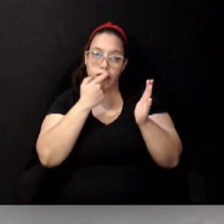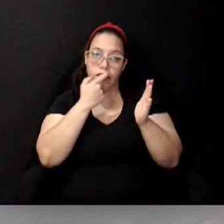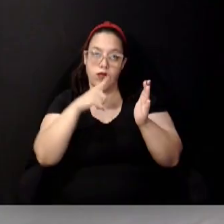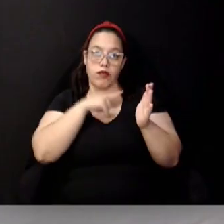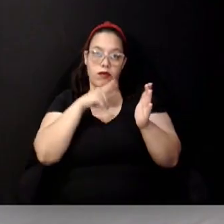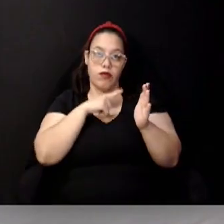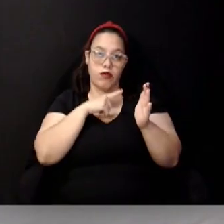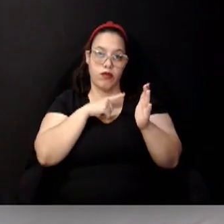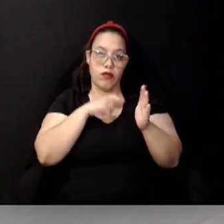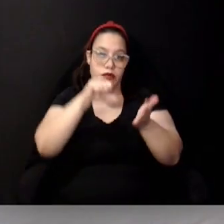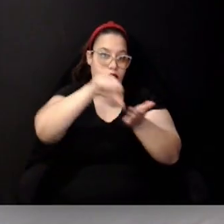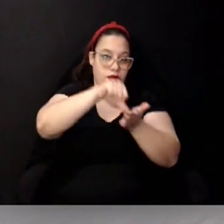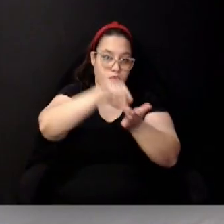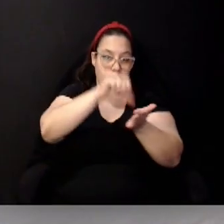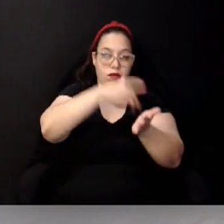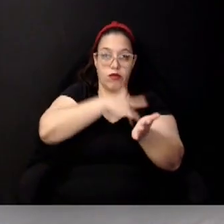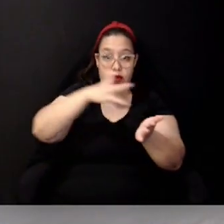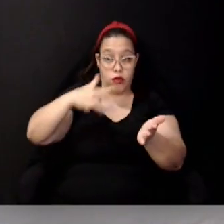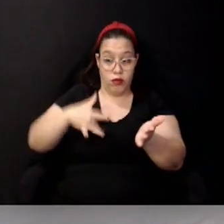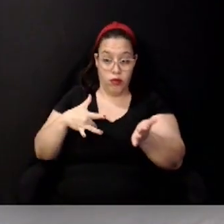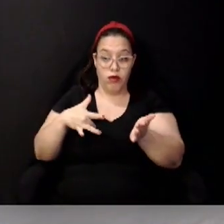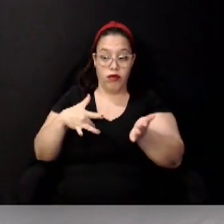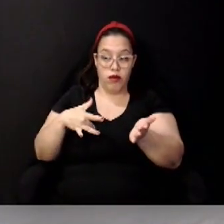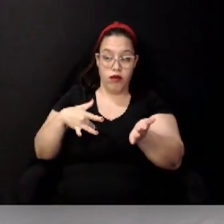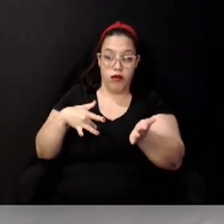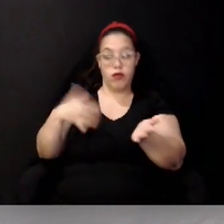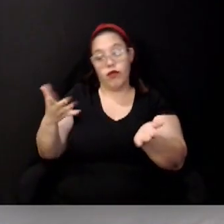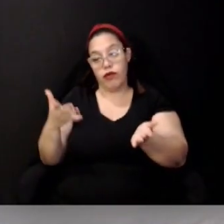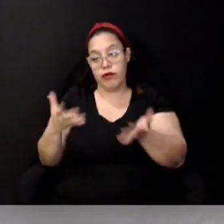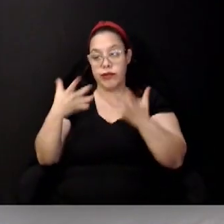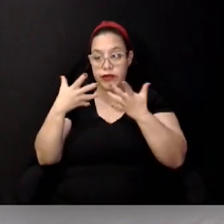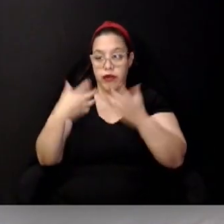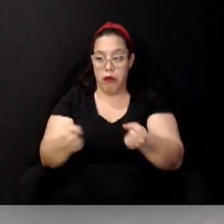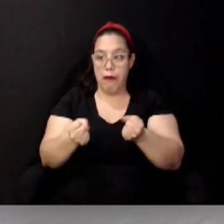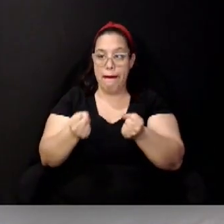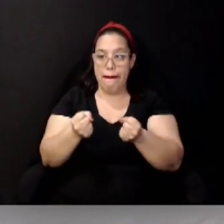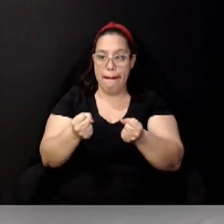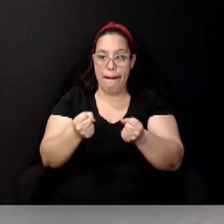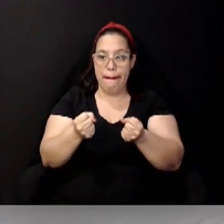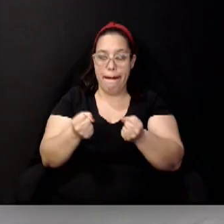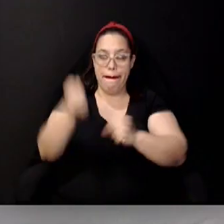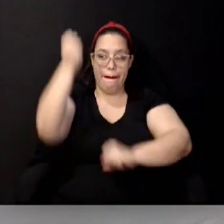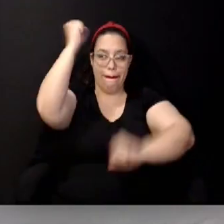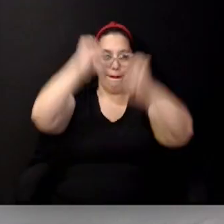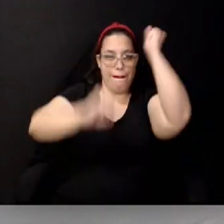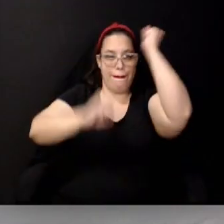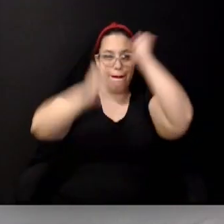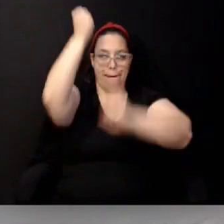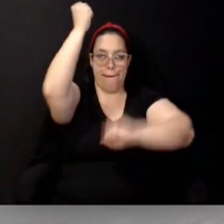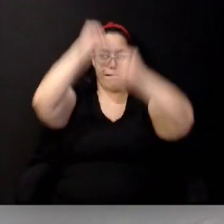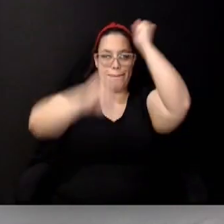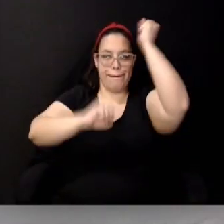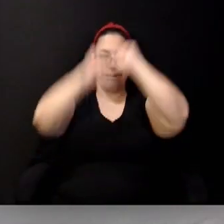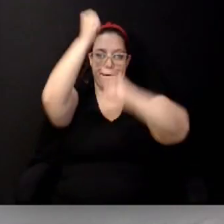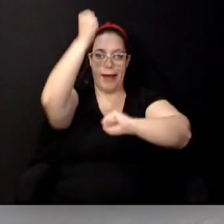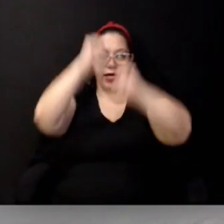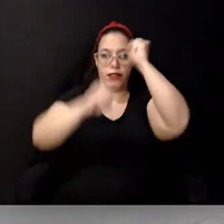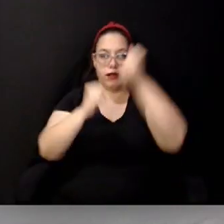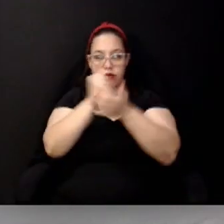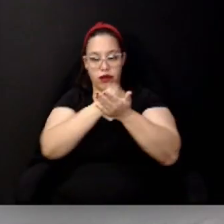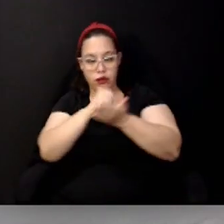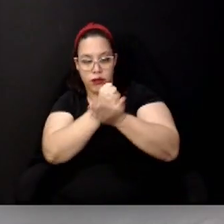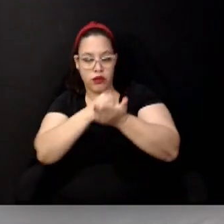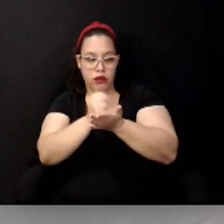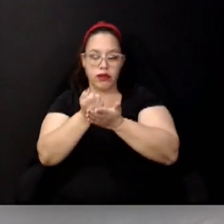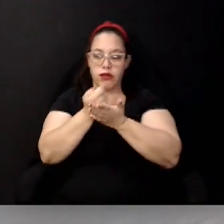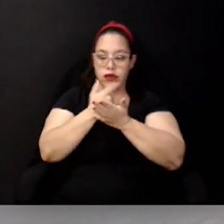unidades básicas de saúde, e essencialmente recebido de indústrias farmacêuticas, né? Então, as indústrias farmacêuticas, inclusive, têm uma